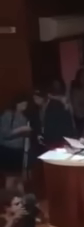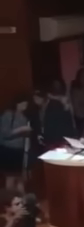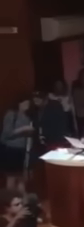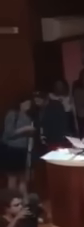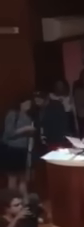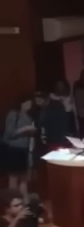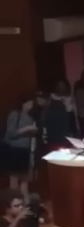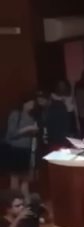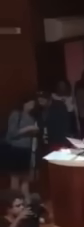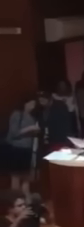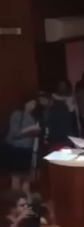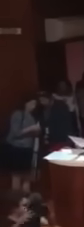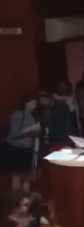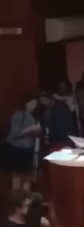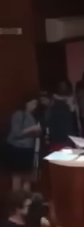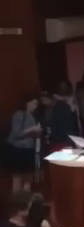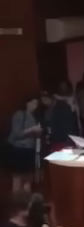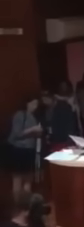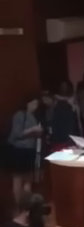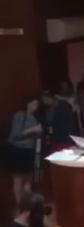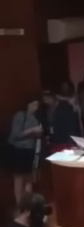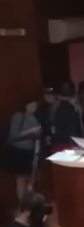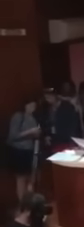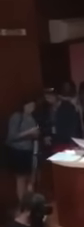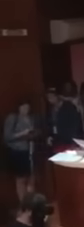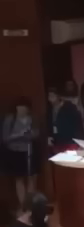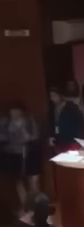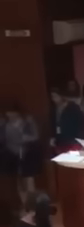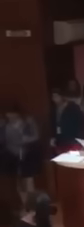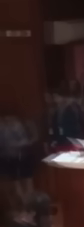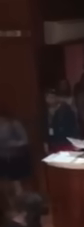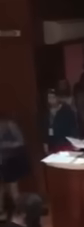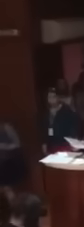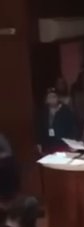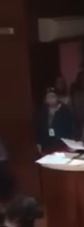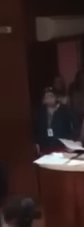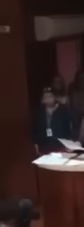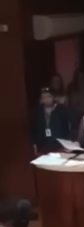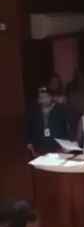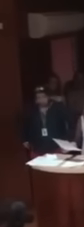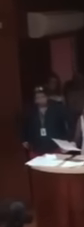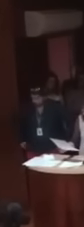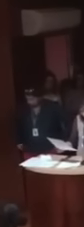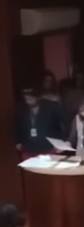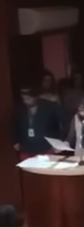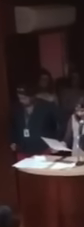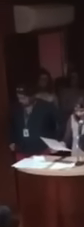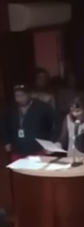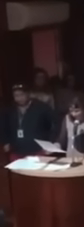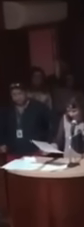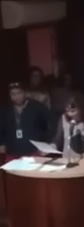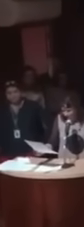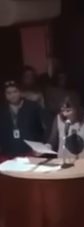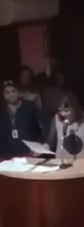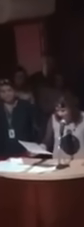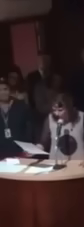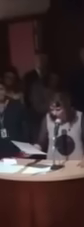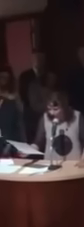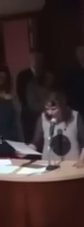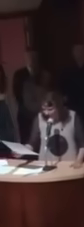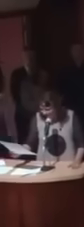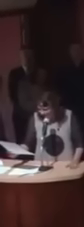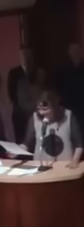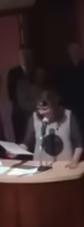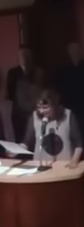queríamos anunciar a presença do professor Luiz Pinguelli Rosa, pela COP, o professor